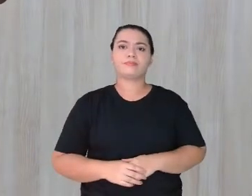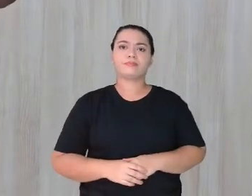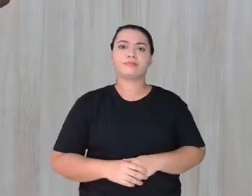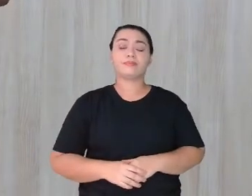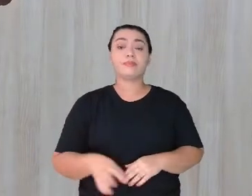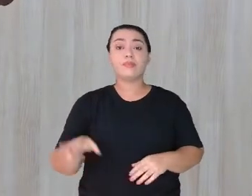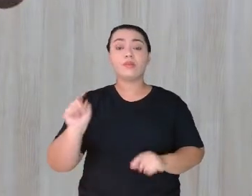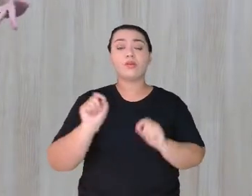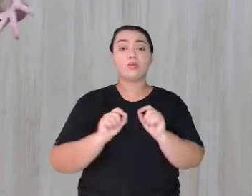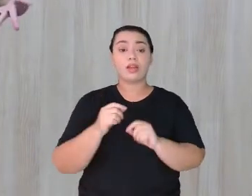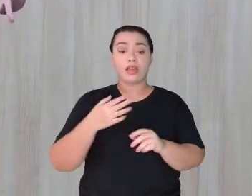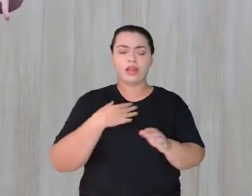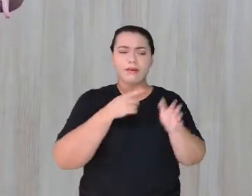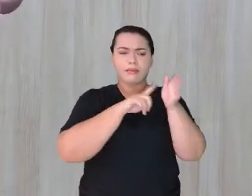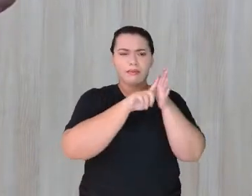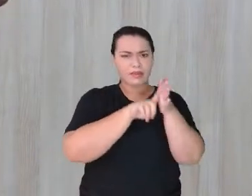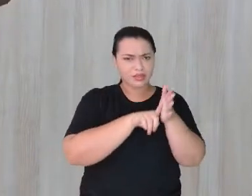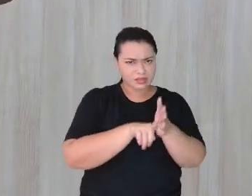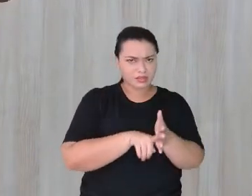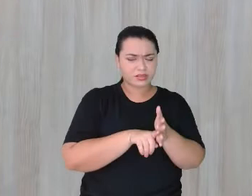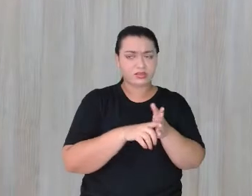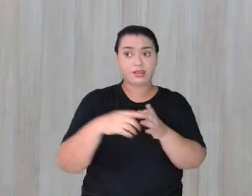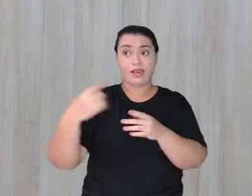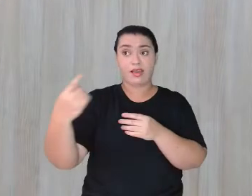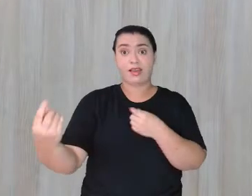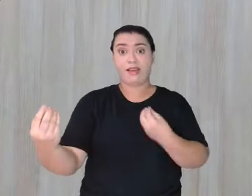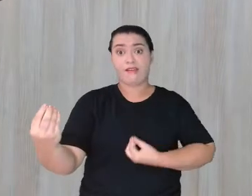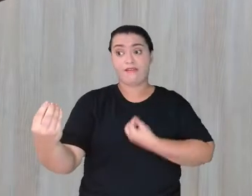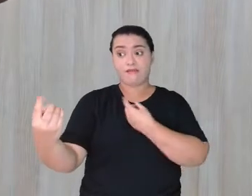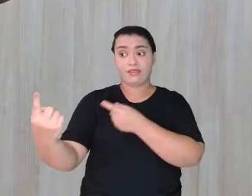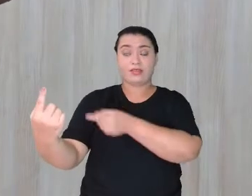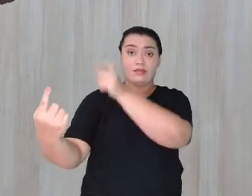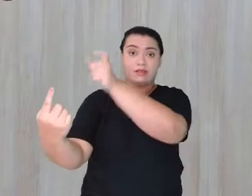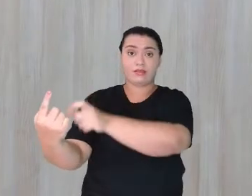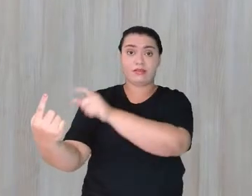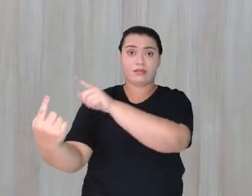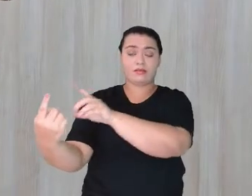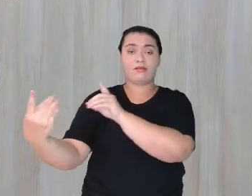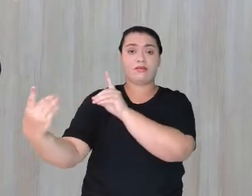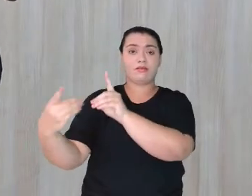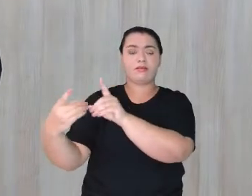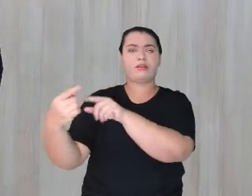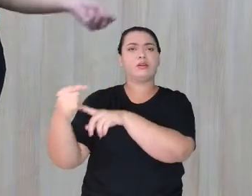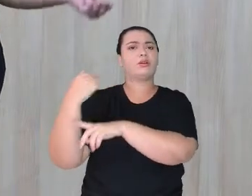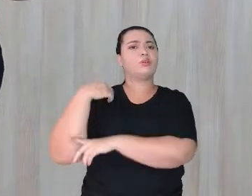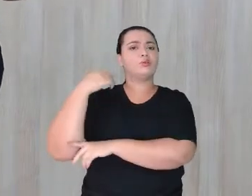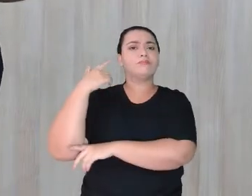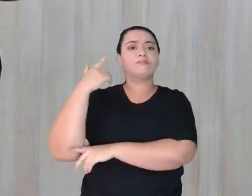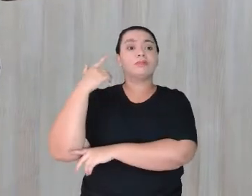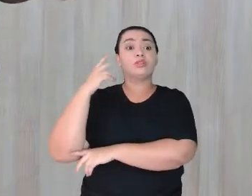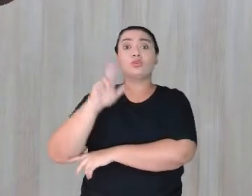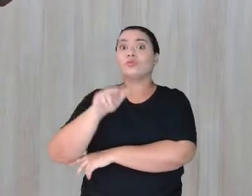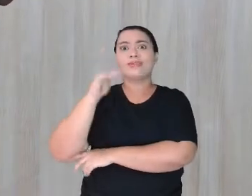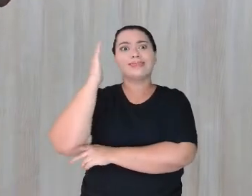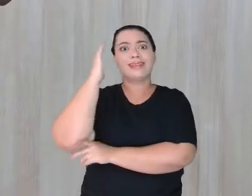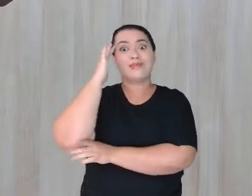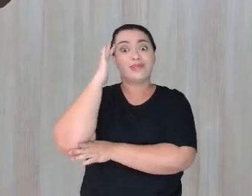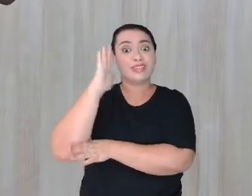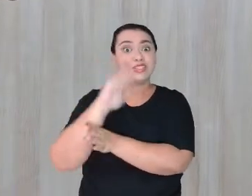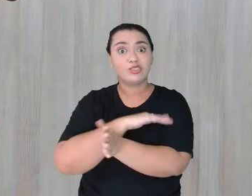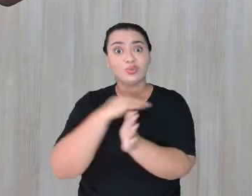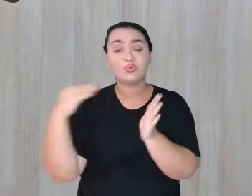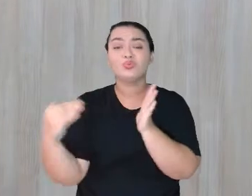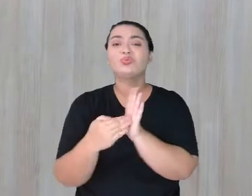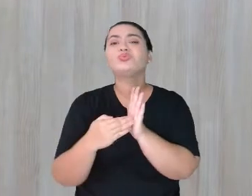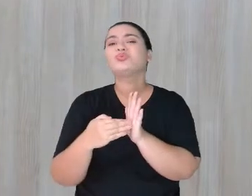lembrando que por mais que eu pesquise, e é necessário fazer isso, a gente nunca vai saber a totalidade. Porque a totalidade da